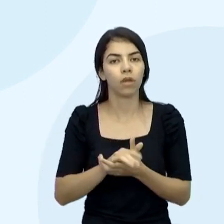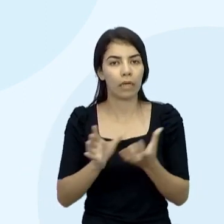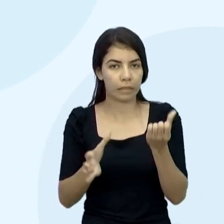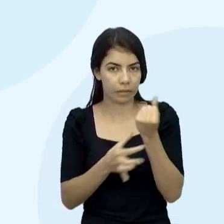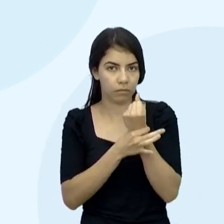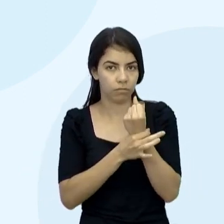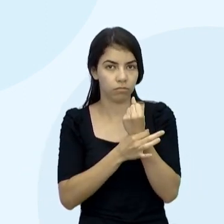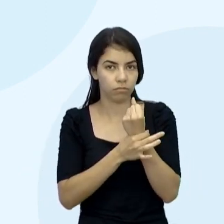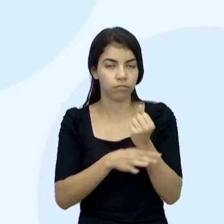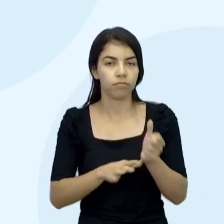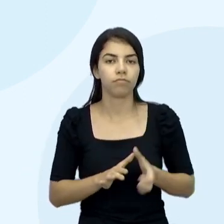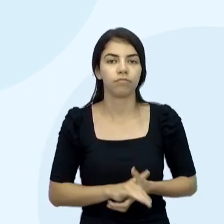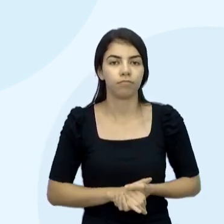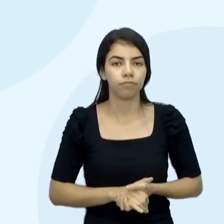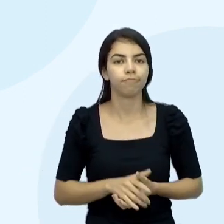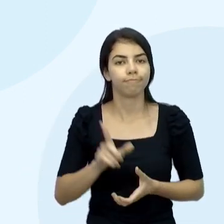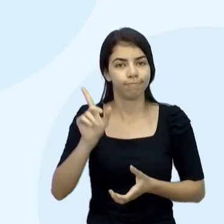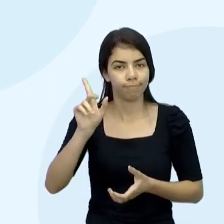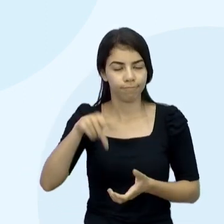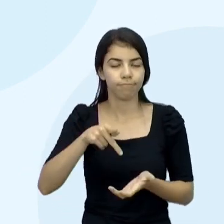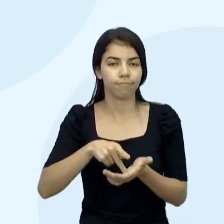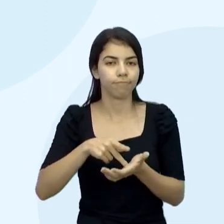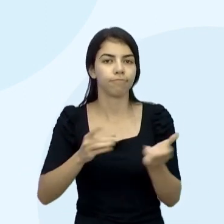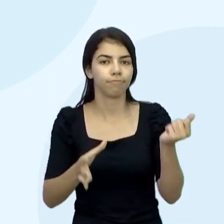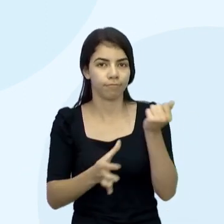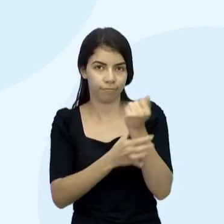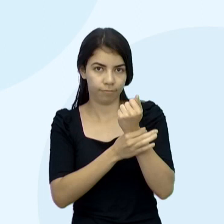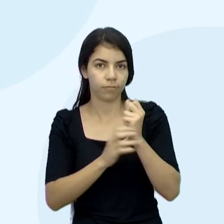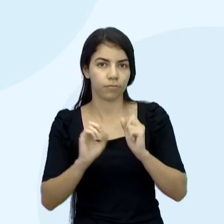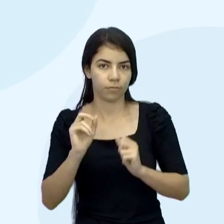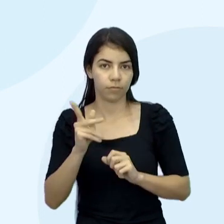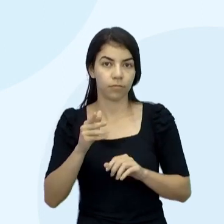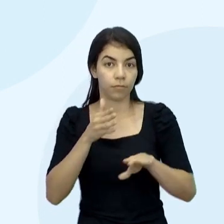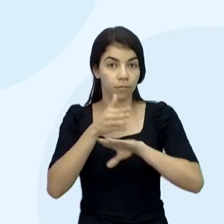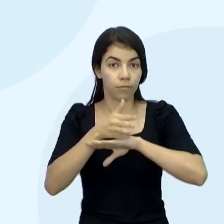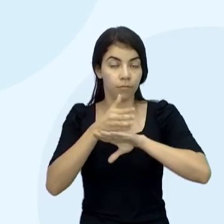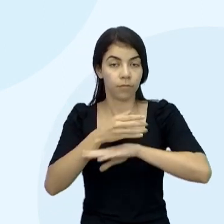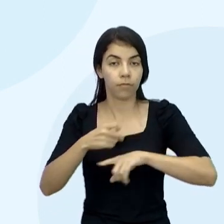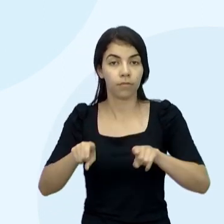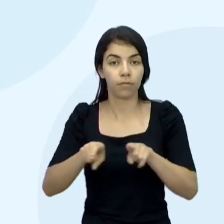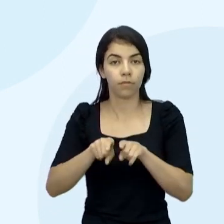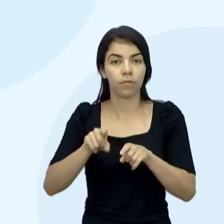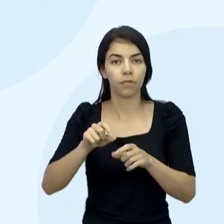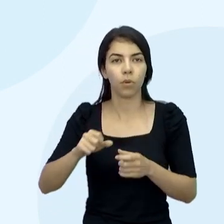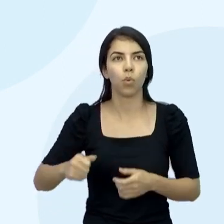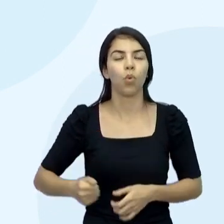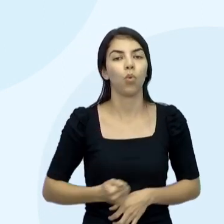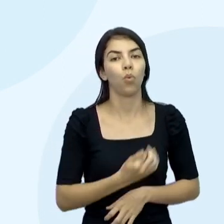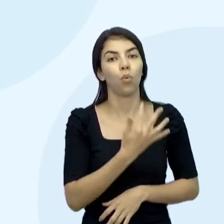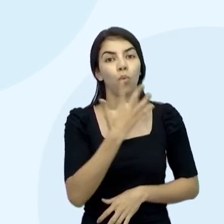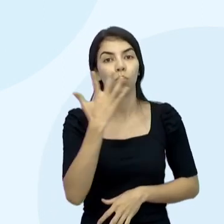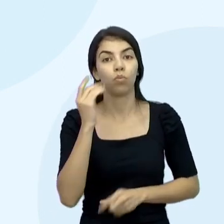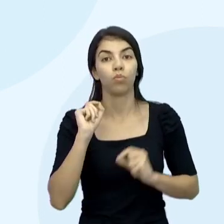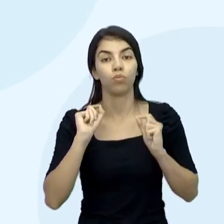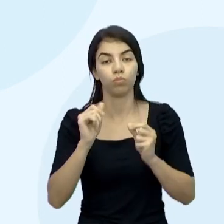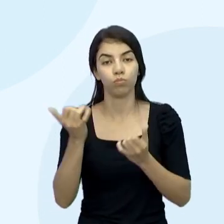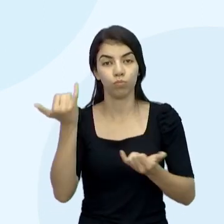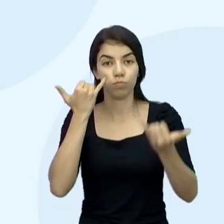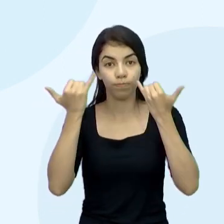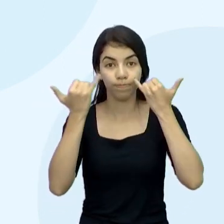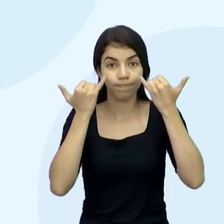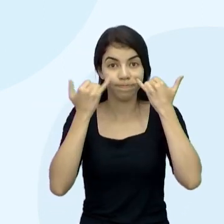confiável, tá? Absolutamente confiável. Então você entra lá, tem uma quantidade de